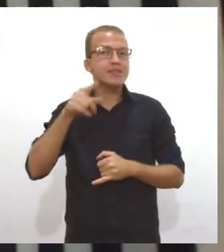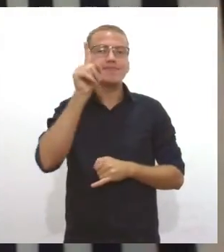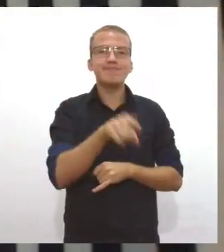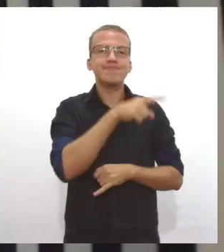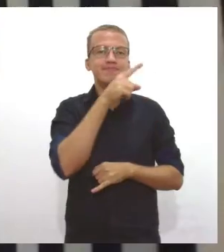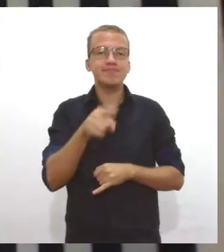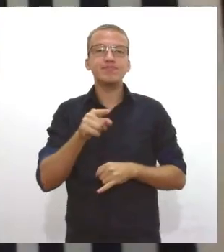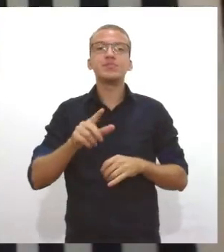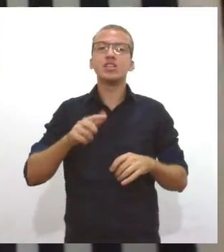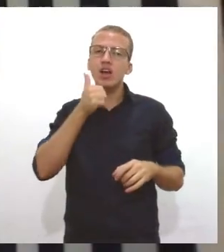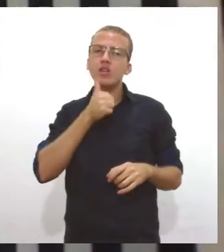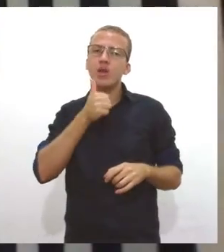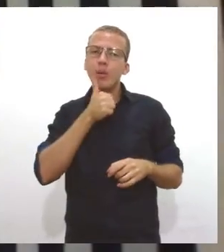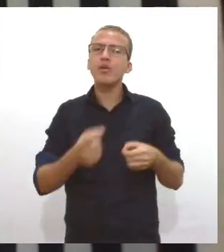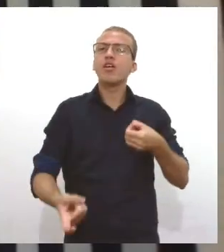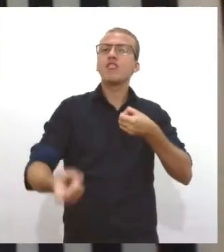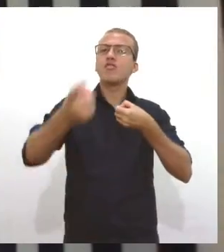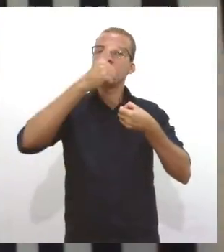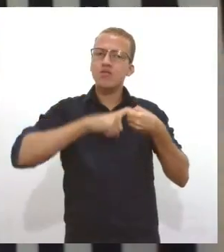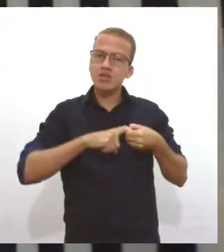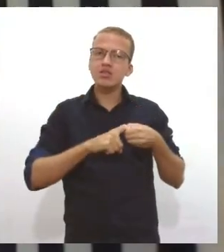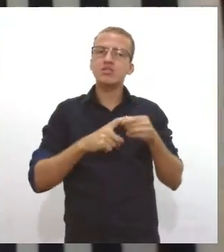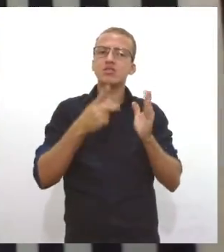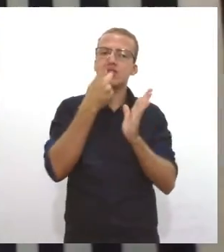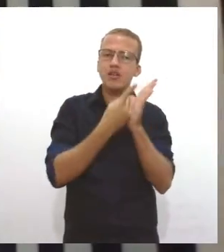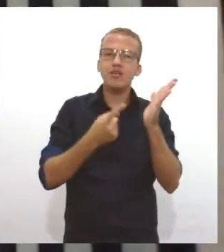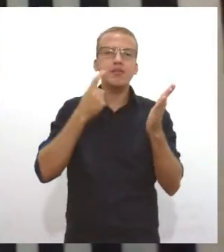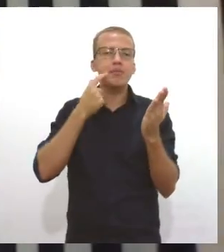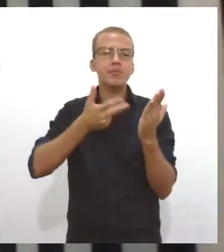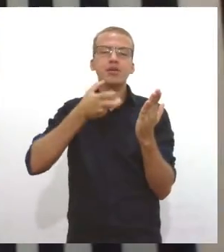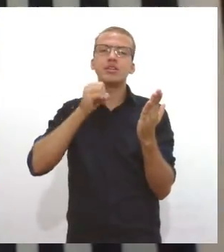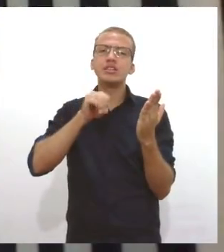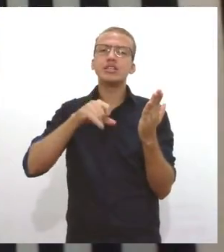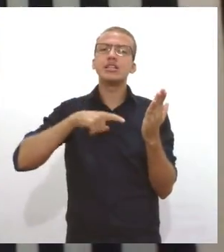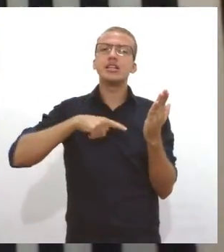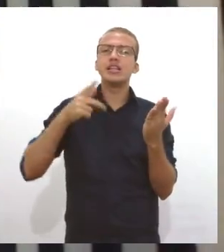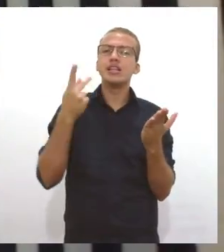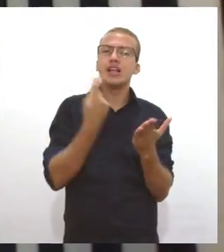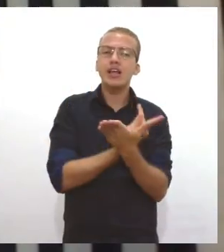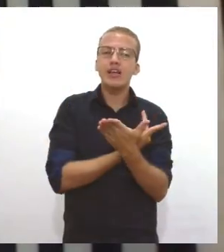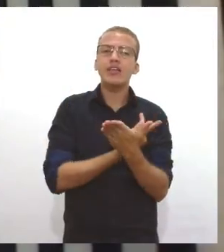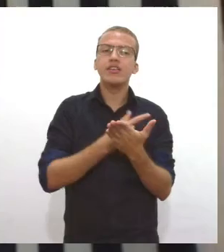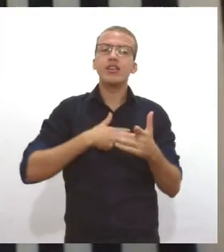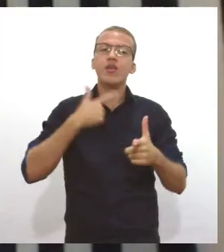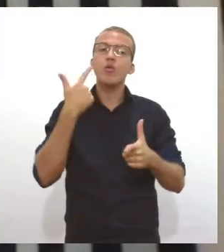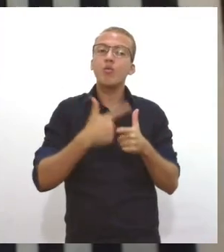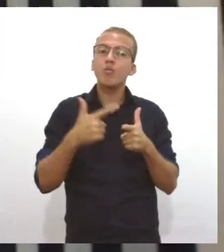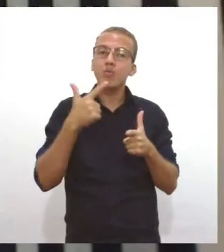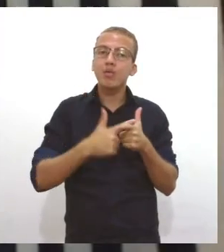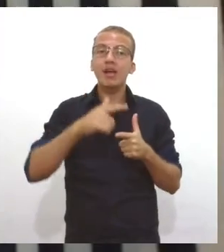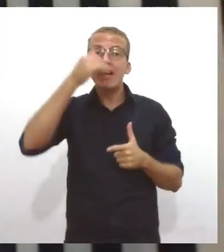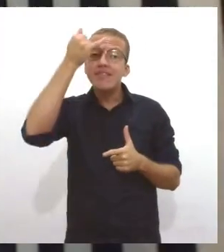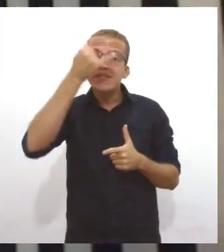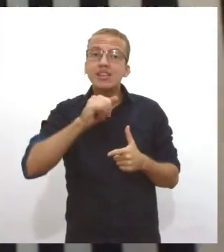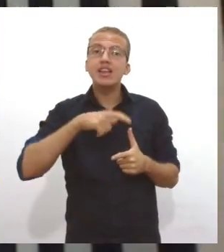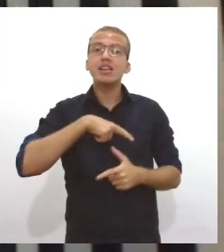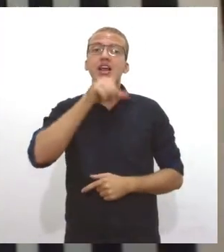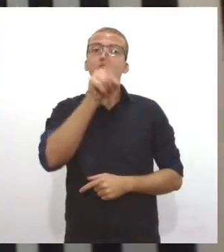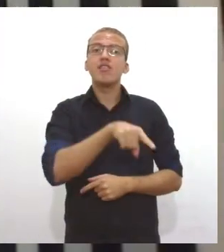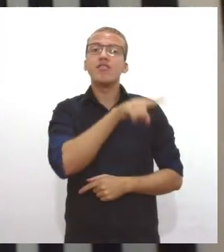trouxe o projeto de volta para reavaliar para saber se tem algum erro algum problema do projeto para evitar com que ele fosse vetado